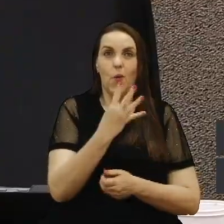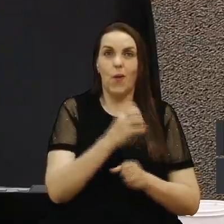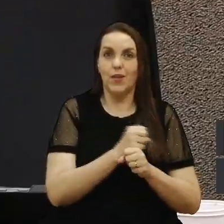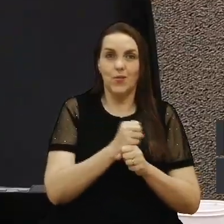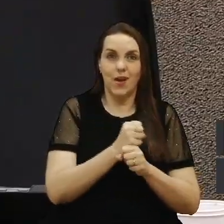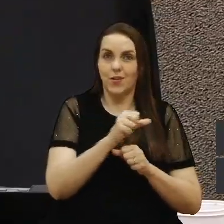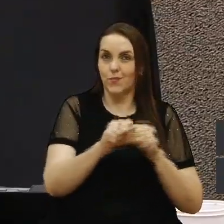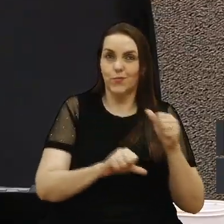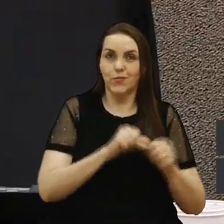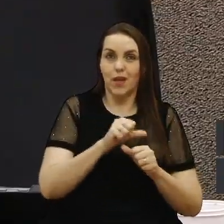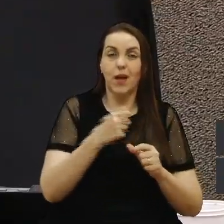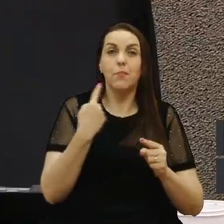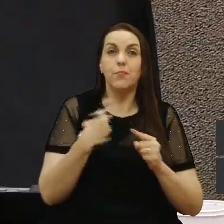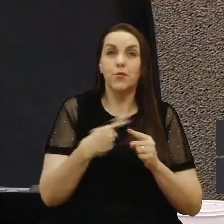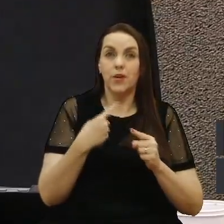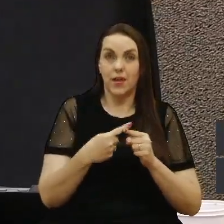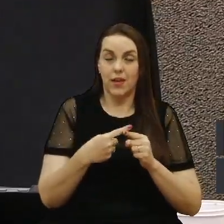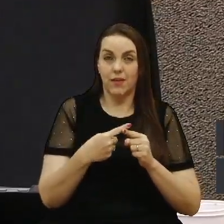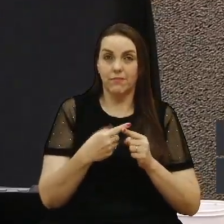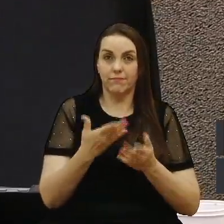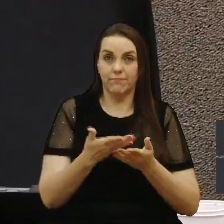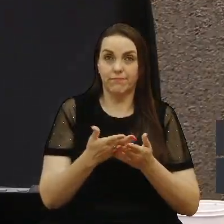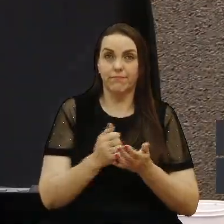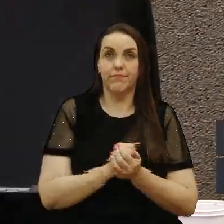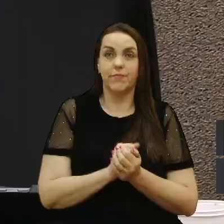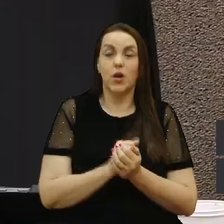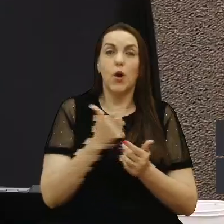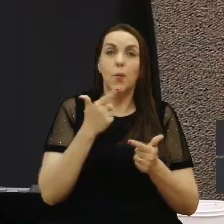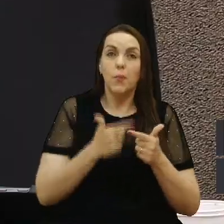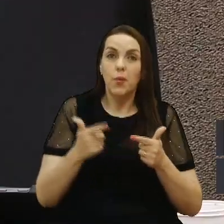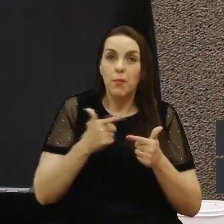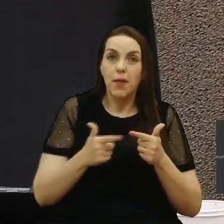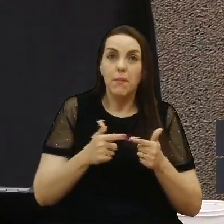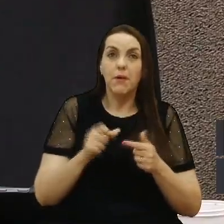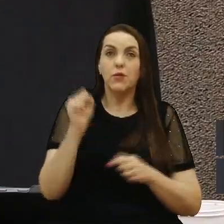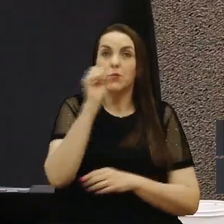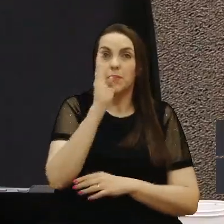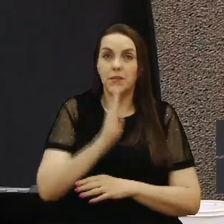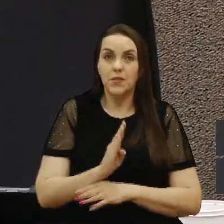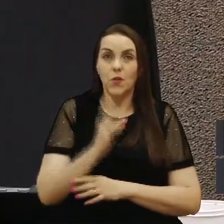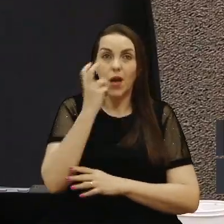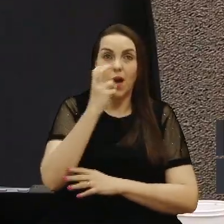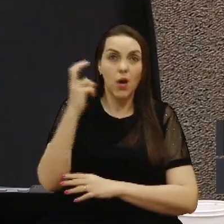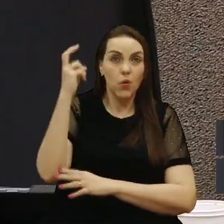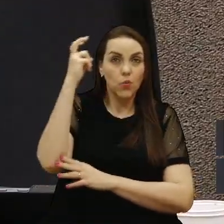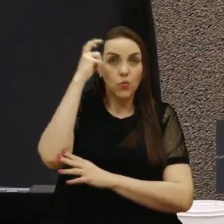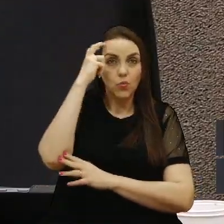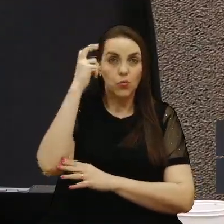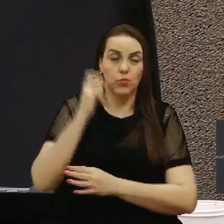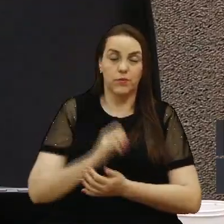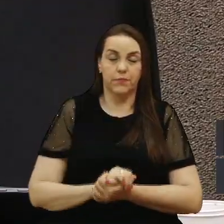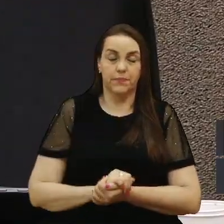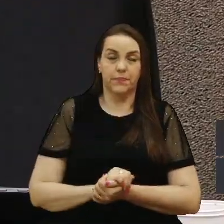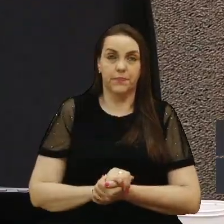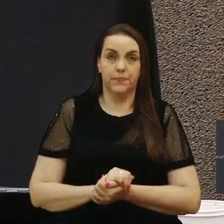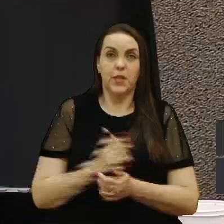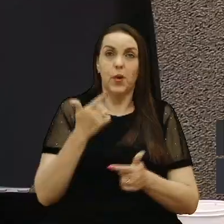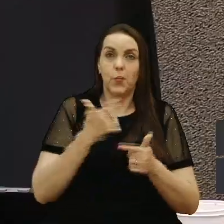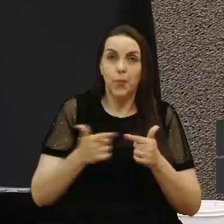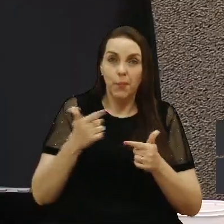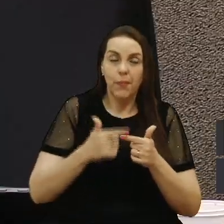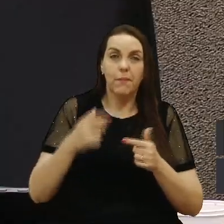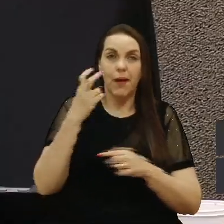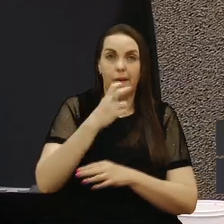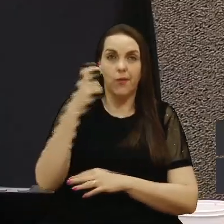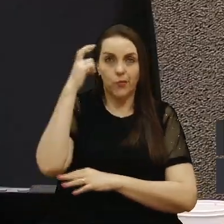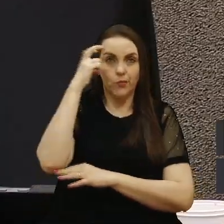mundo. Por quê? Aonde eu estou querendo chegar? O problema do Brasil é cultural. O nosso problema é